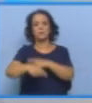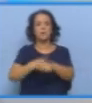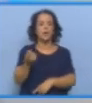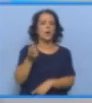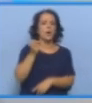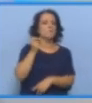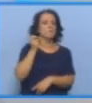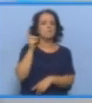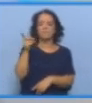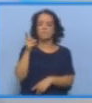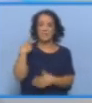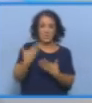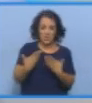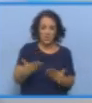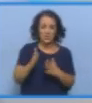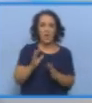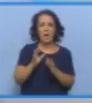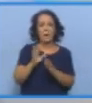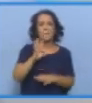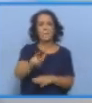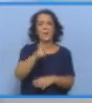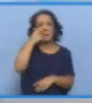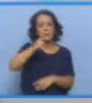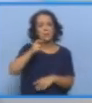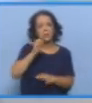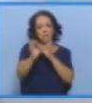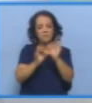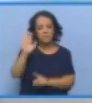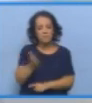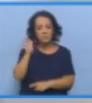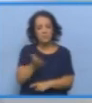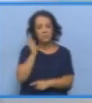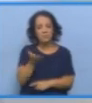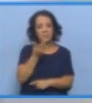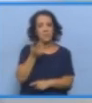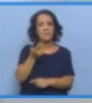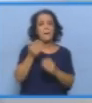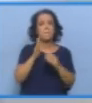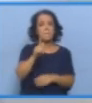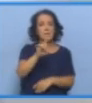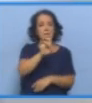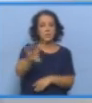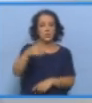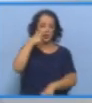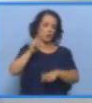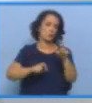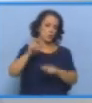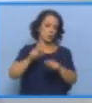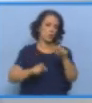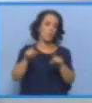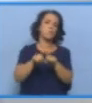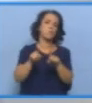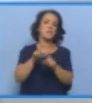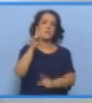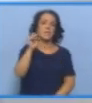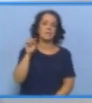foram tratados. Já mais de 1000 pessoas e em processo de tratamento já ultrapassam a 1600 pessoas, equivale já a quase